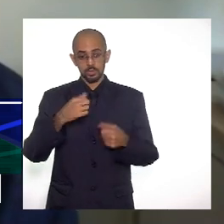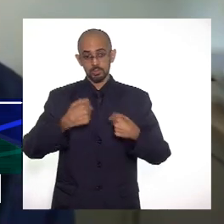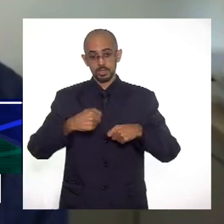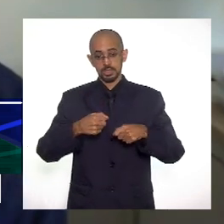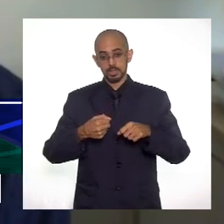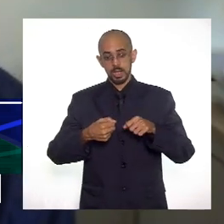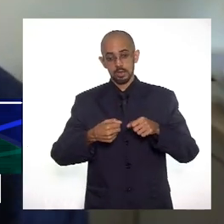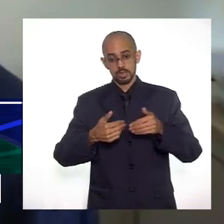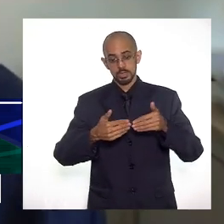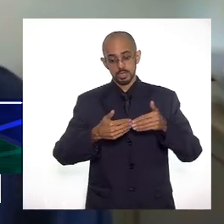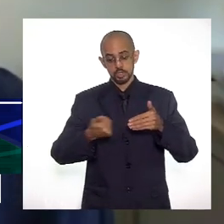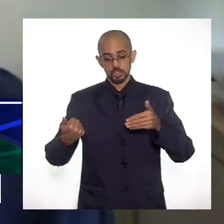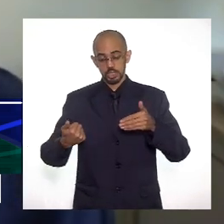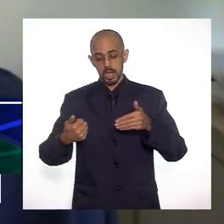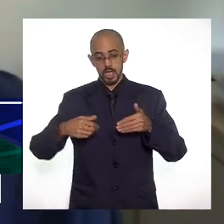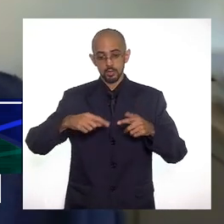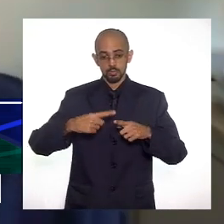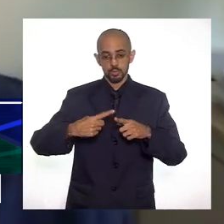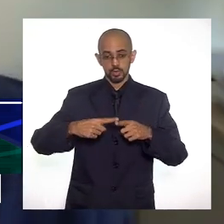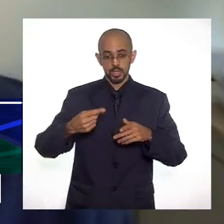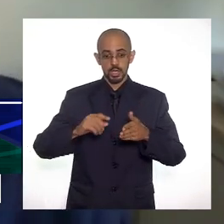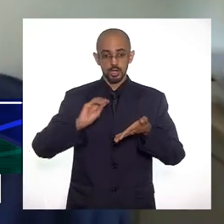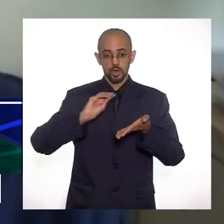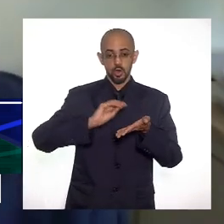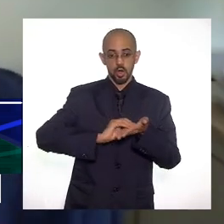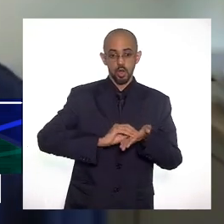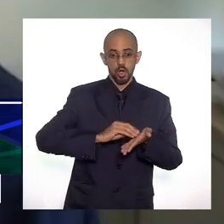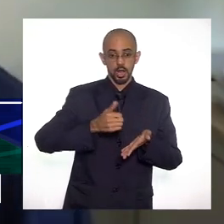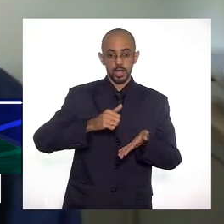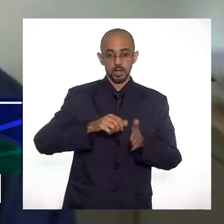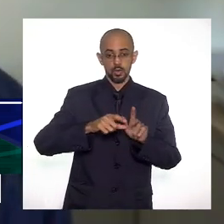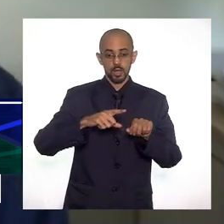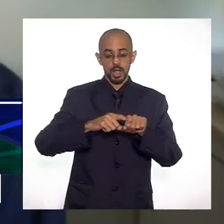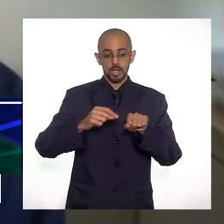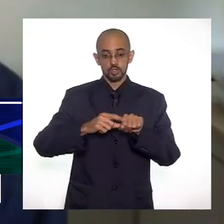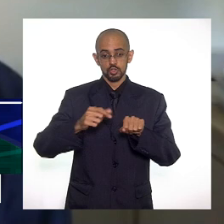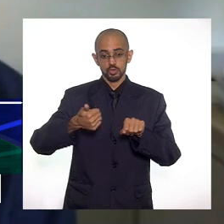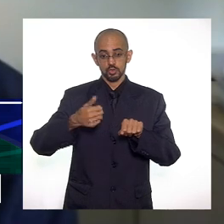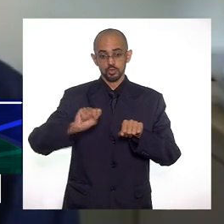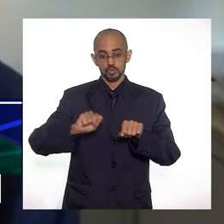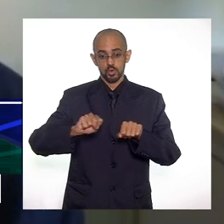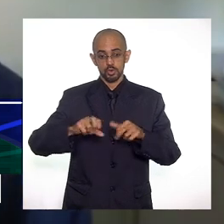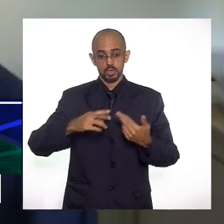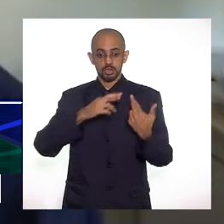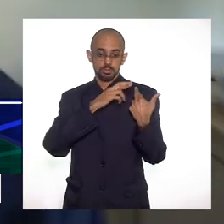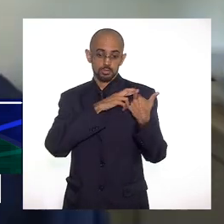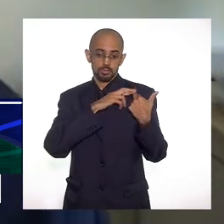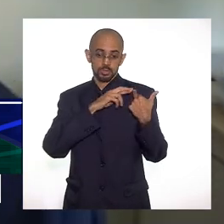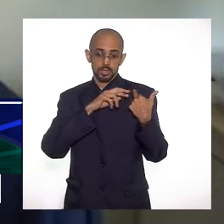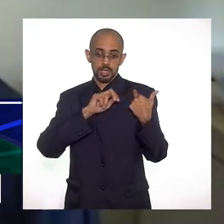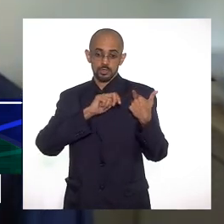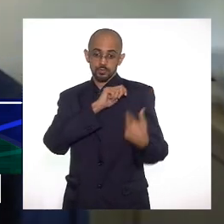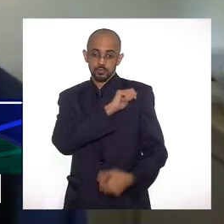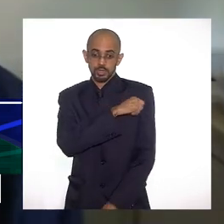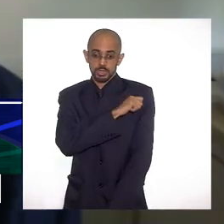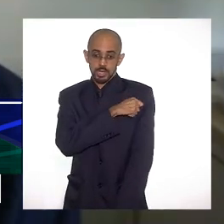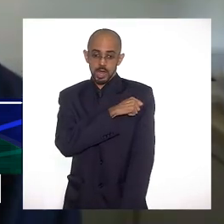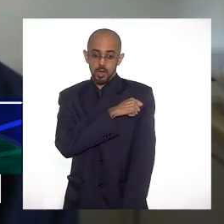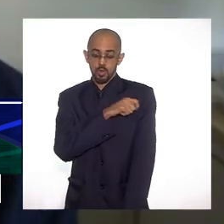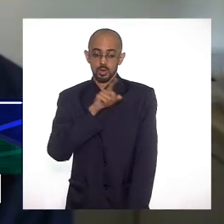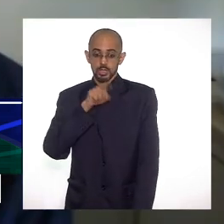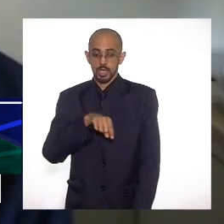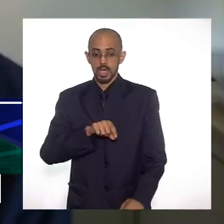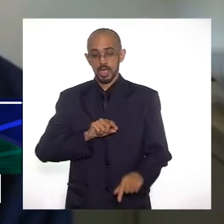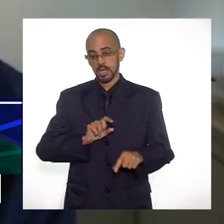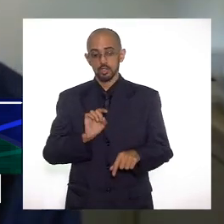ele introduz o artigo 18 da Lei de Responsabilidade Fiscal. Este artigo 18 se refere